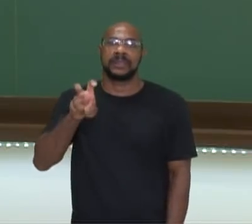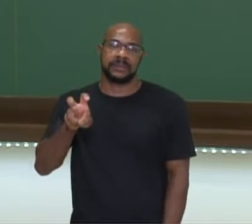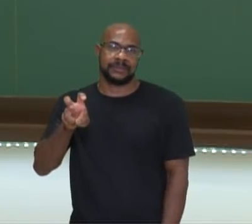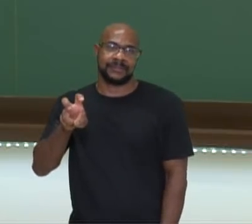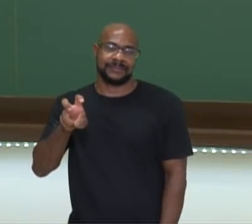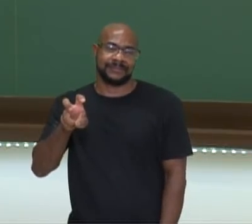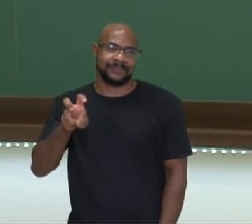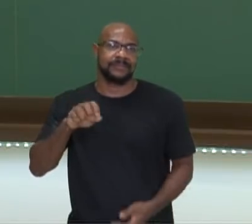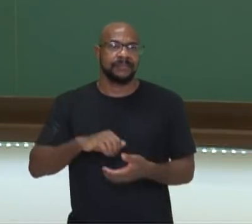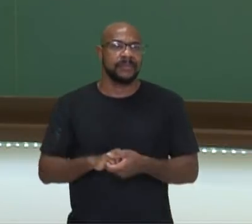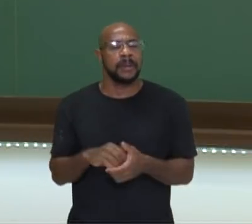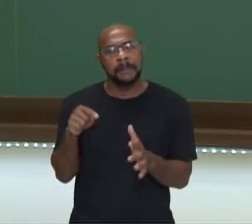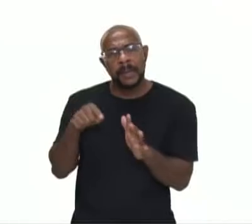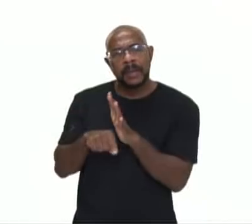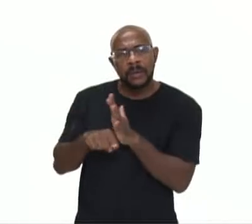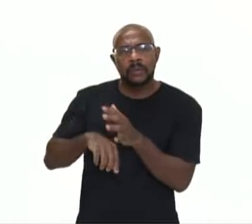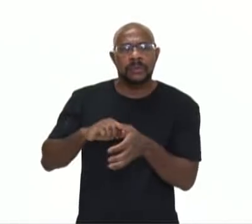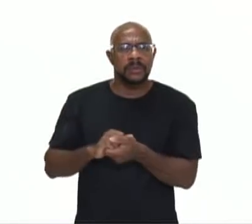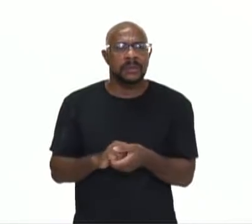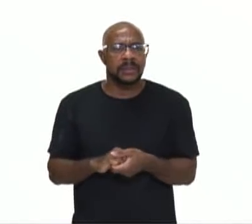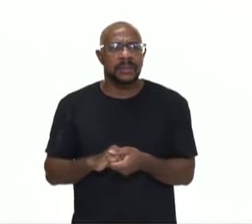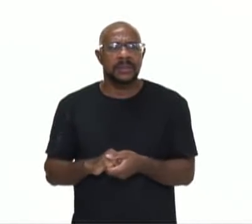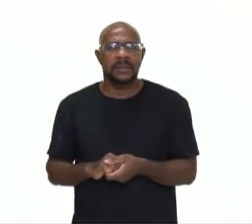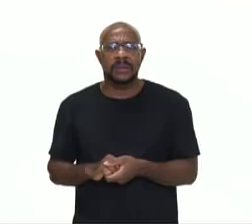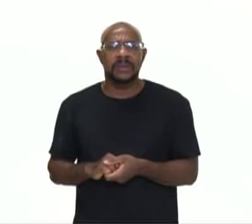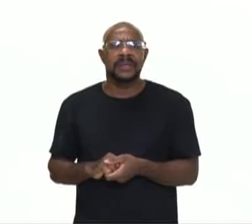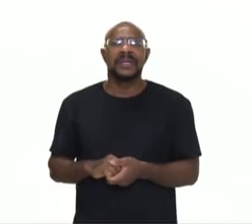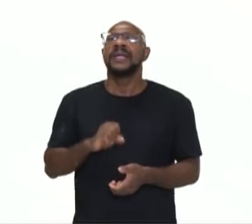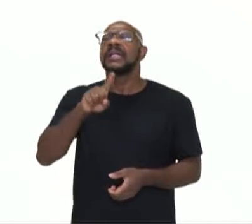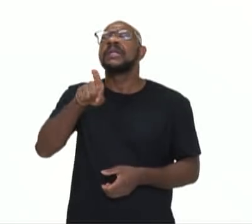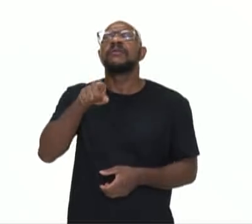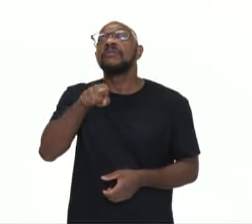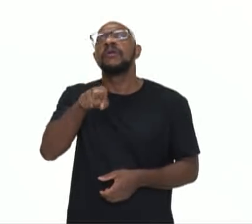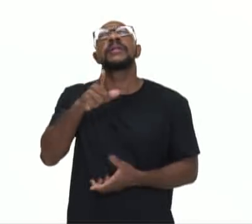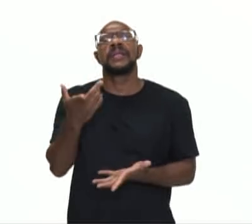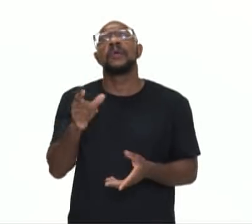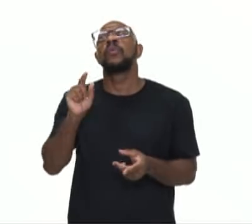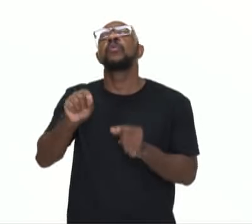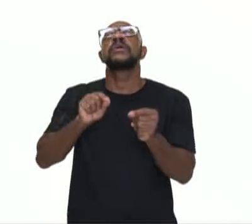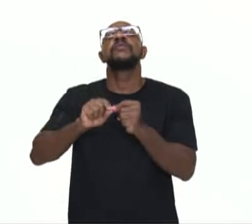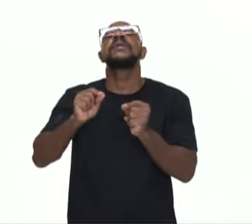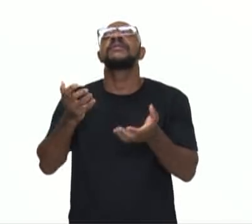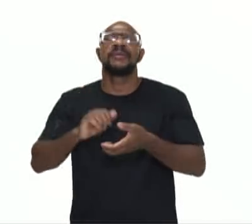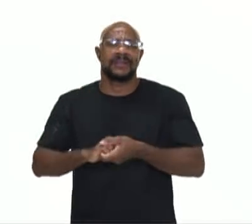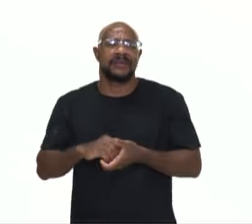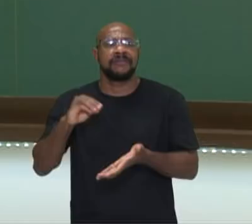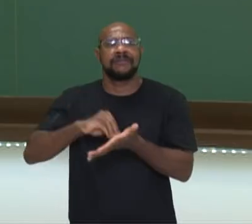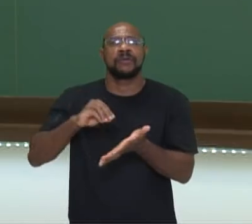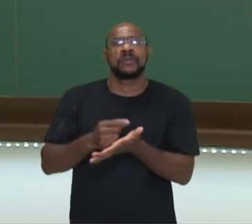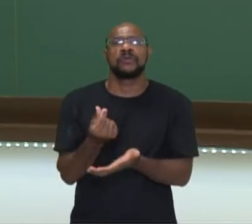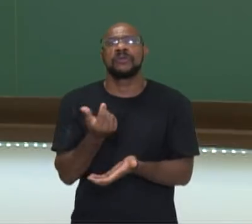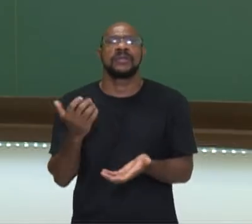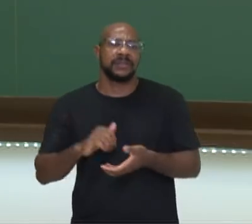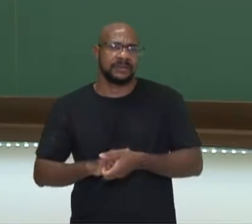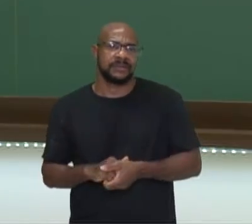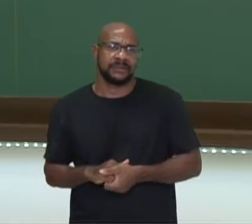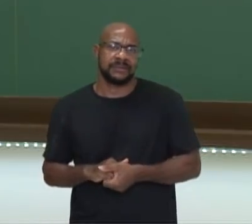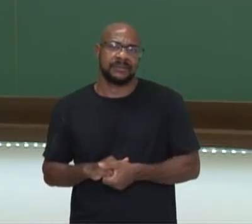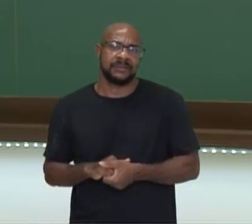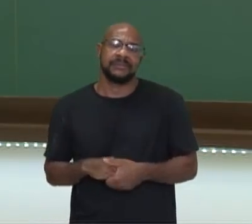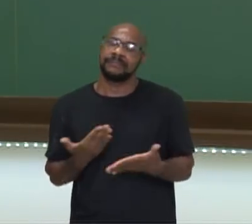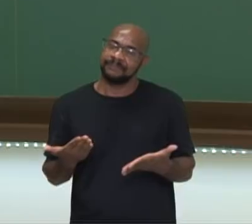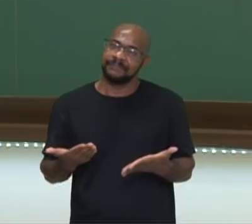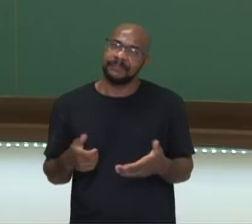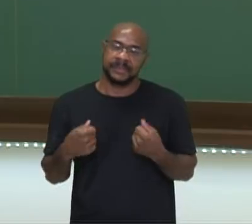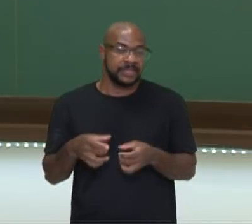E daí fica a minha pergunta para você. Se fosse você no lugar dele, o que você ia fazer nessa situação? Com R$ 1,35 faltando? Acho que vai ter que ficar um lápis ou uma caneta